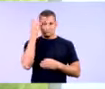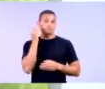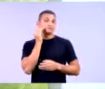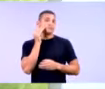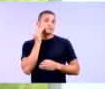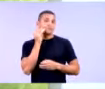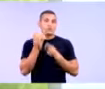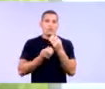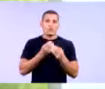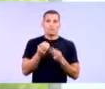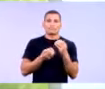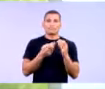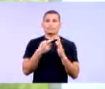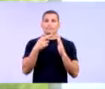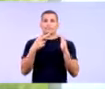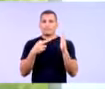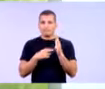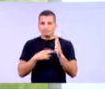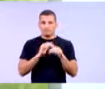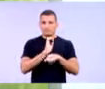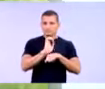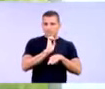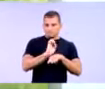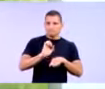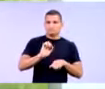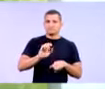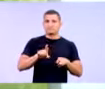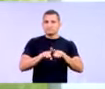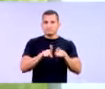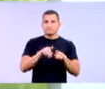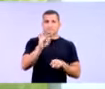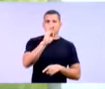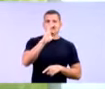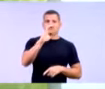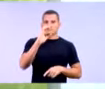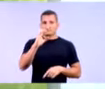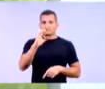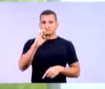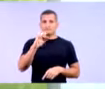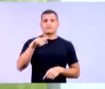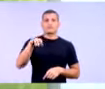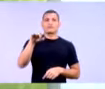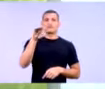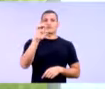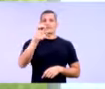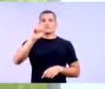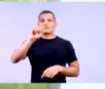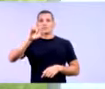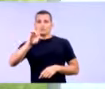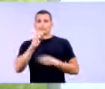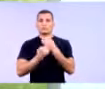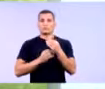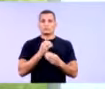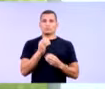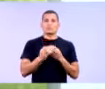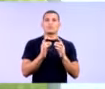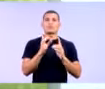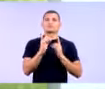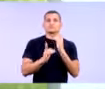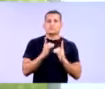ser feito o regulamento para o estágio, para o TCC em EAD. Né? Como é que vai ser a dinâmica, como que vai